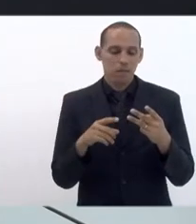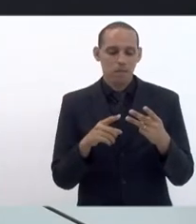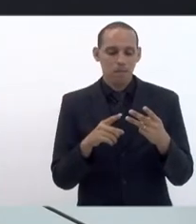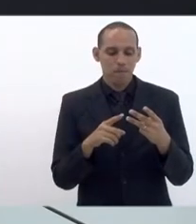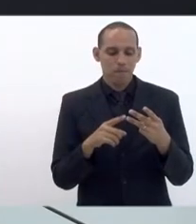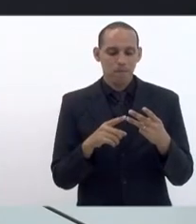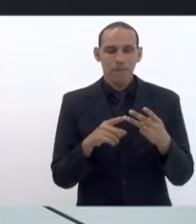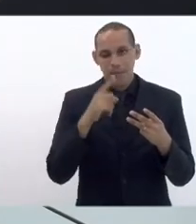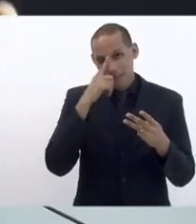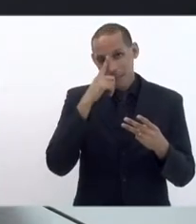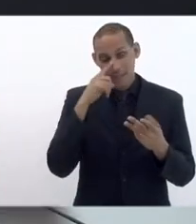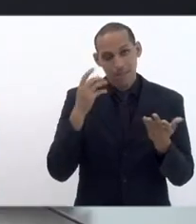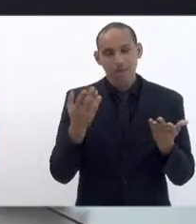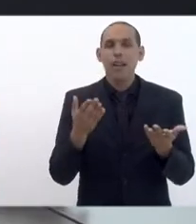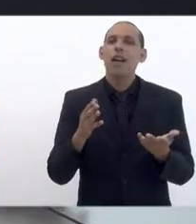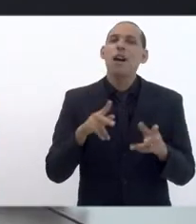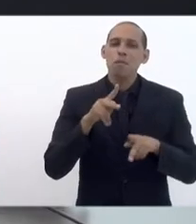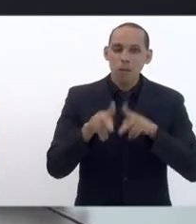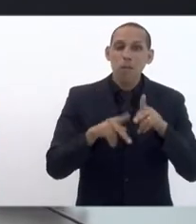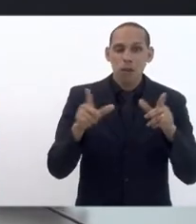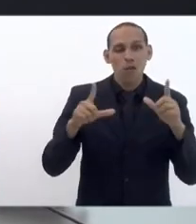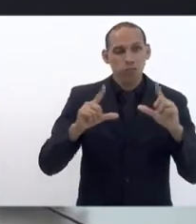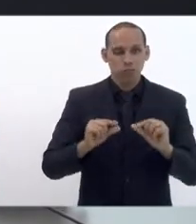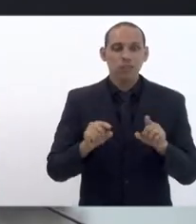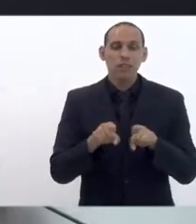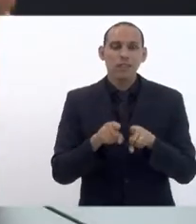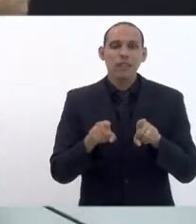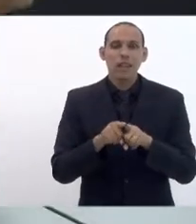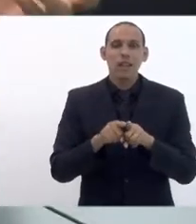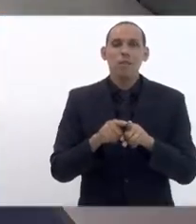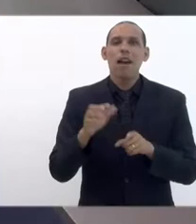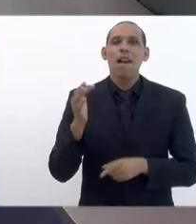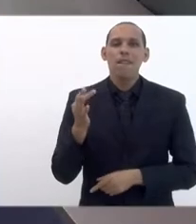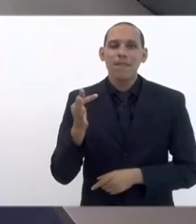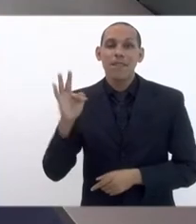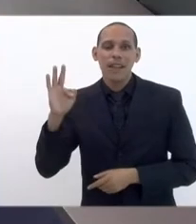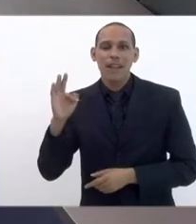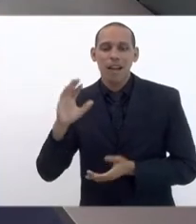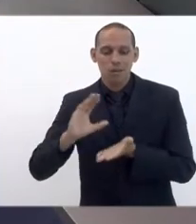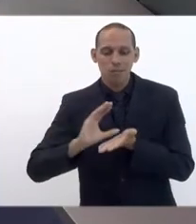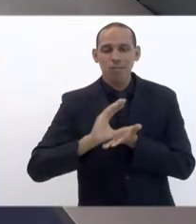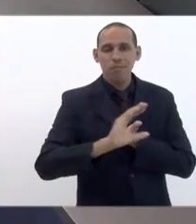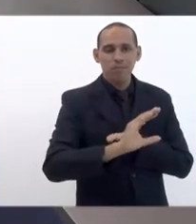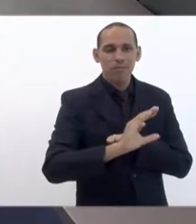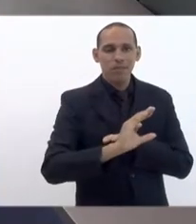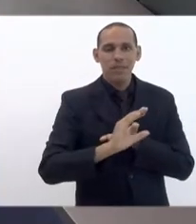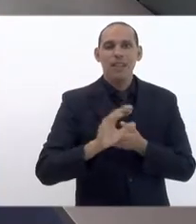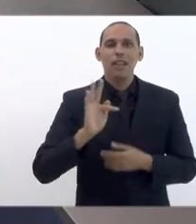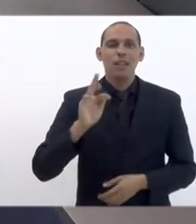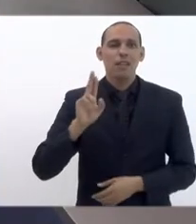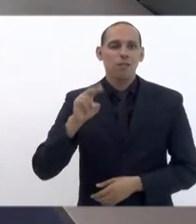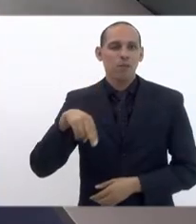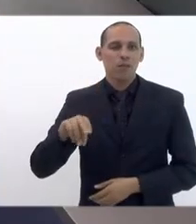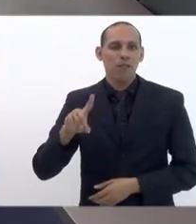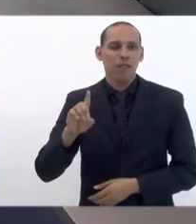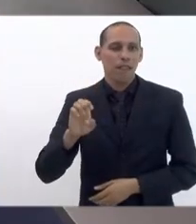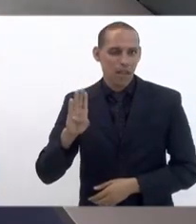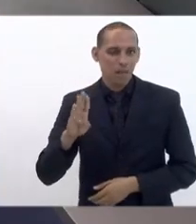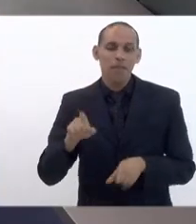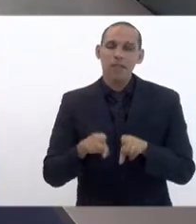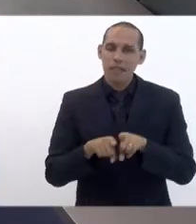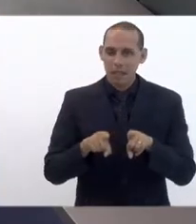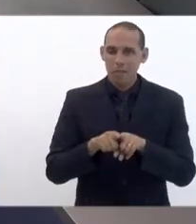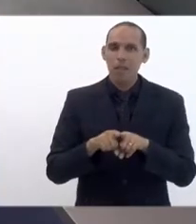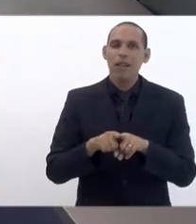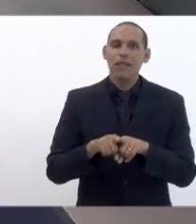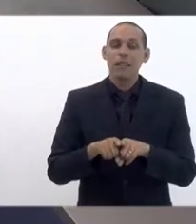Paulo. Tem repercussão. A população também diminui e os repasses federais que estão vinculados à população, Fundeb e outros mais, acabam sendo reduzidos.